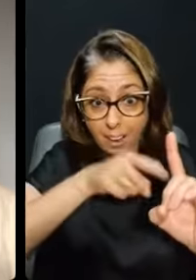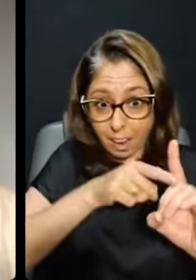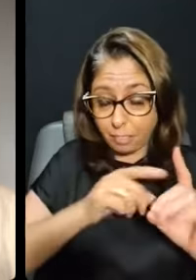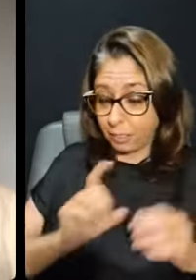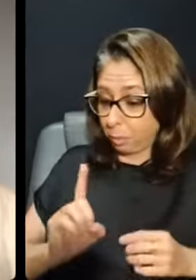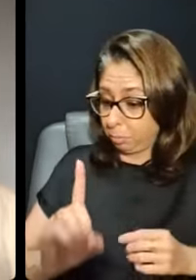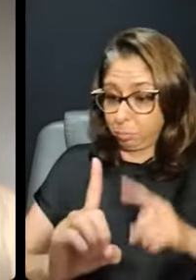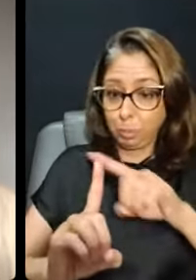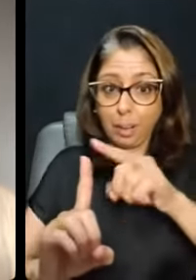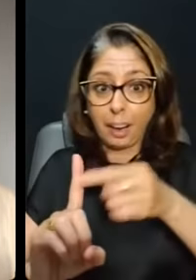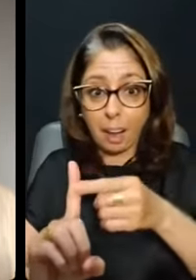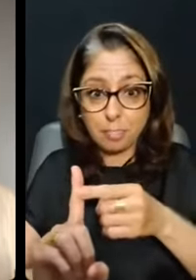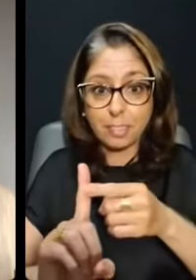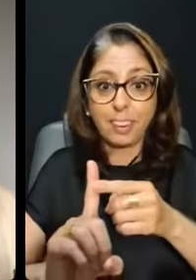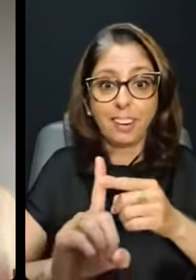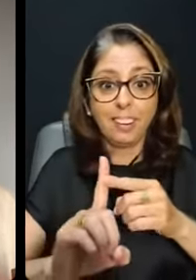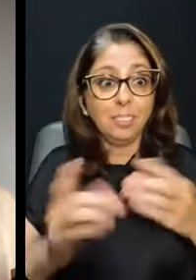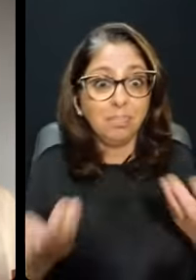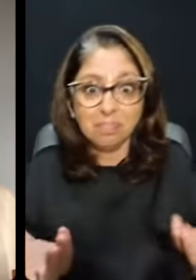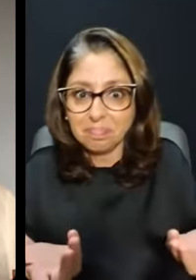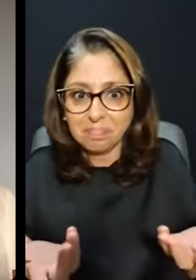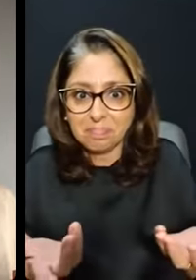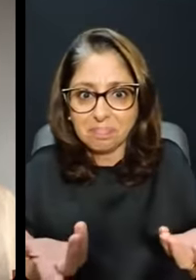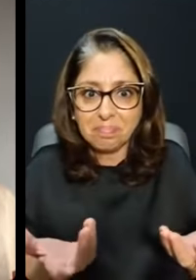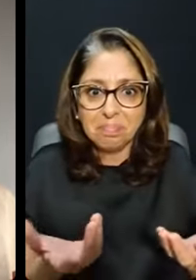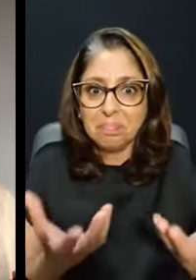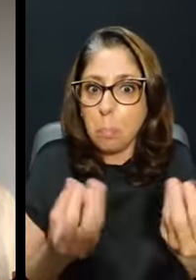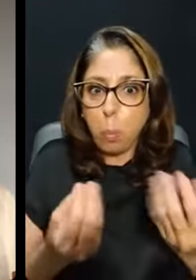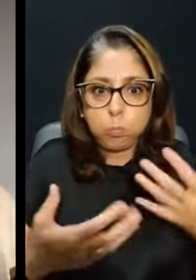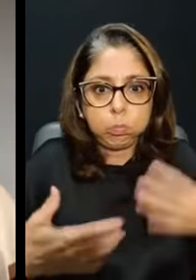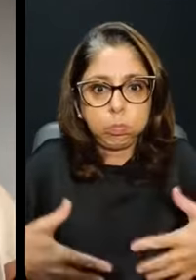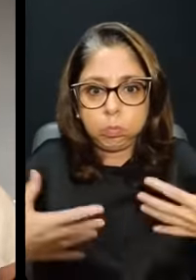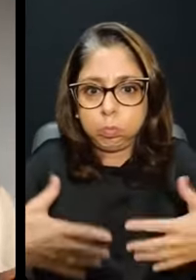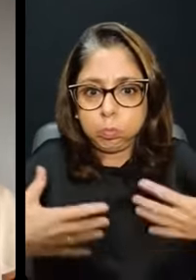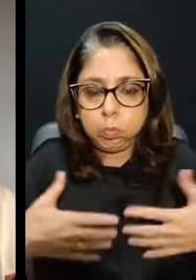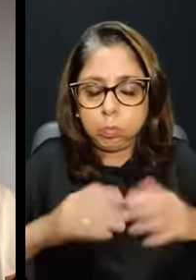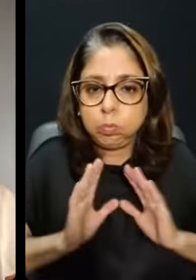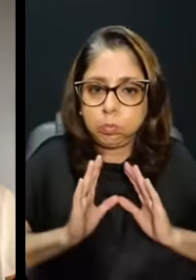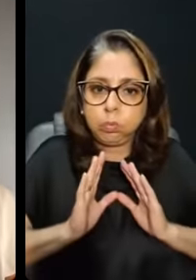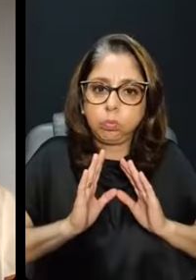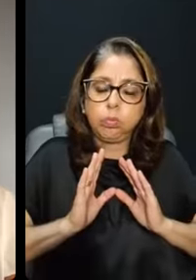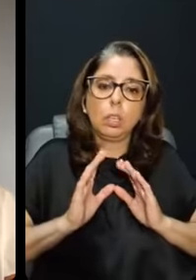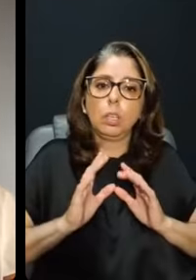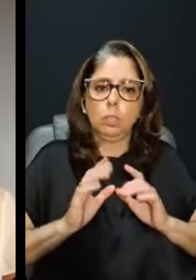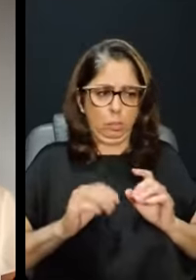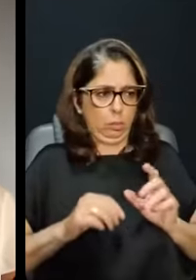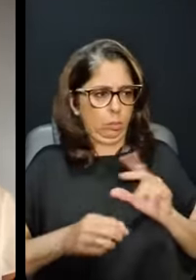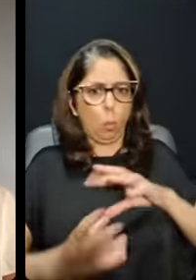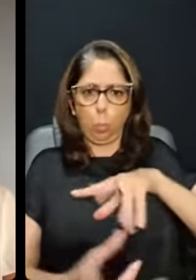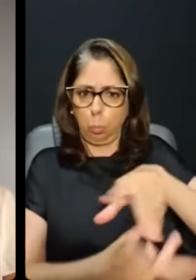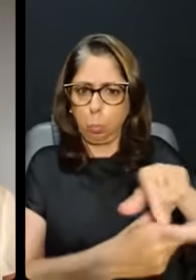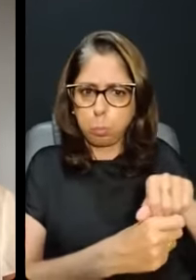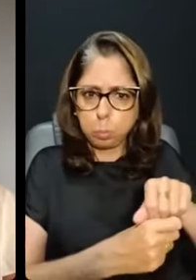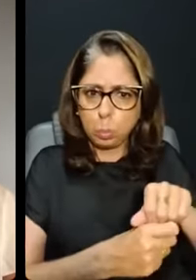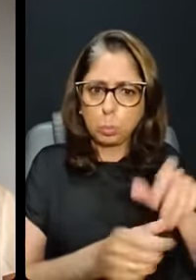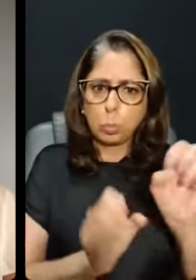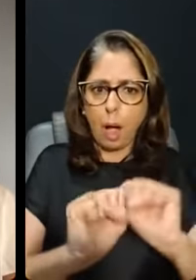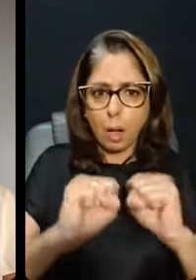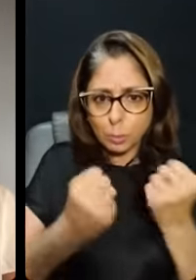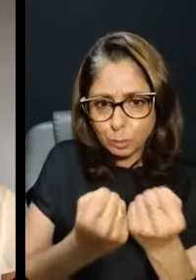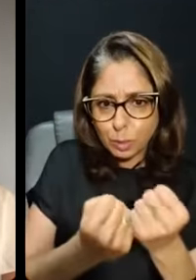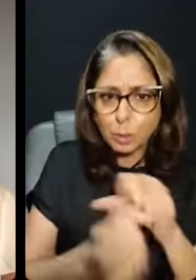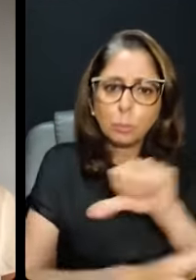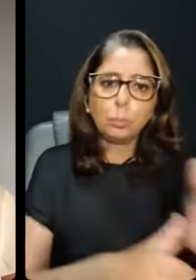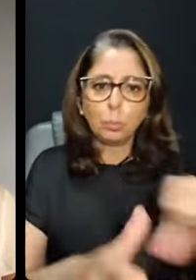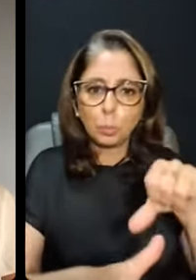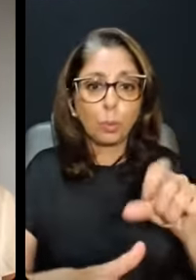você engravidou? Não. Na verdade, foi o seu olhar que mudou para observar aquilo. E é muito isso que eu acredito. Então,